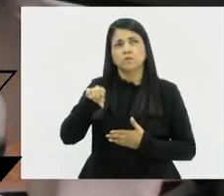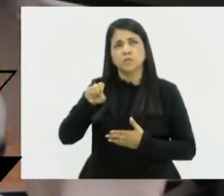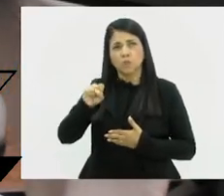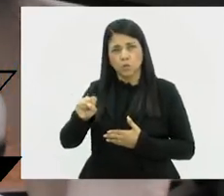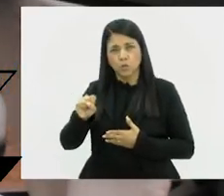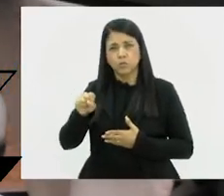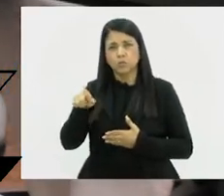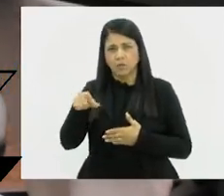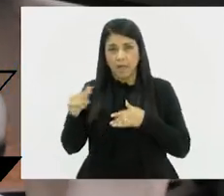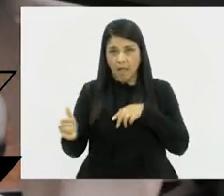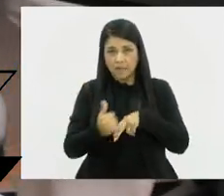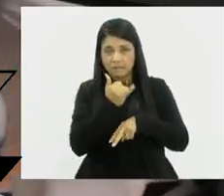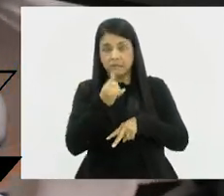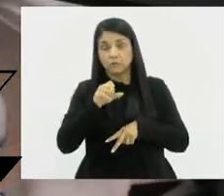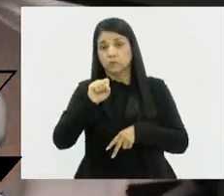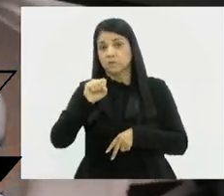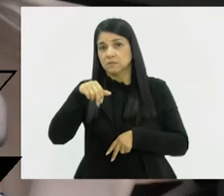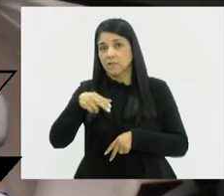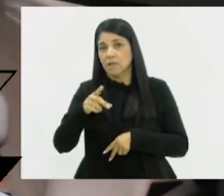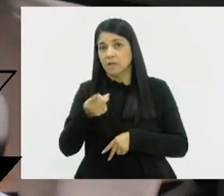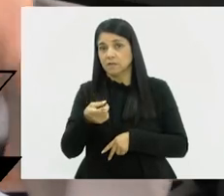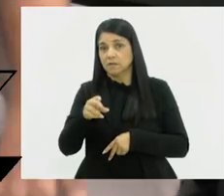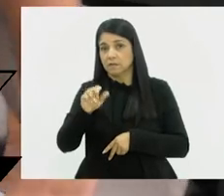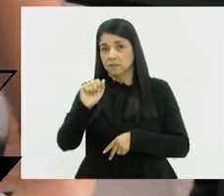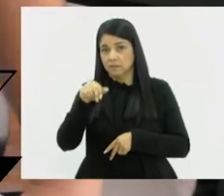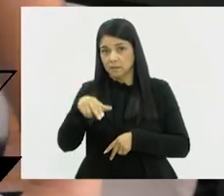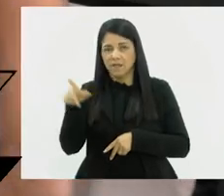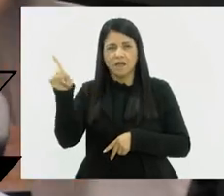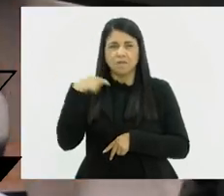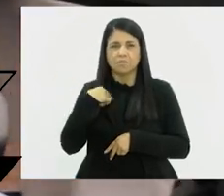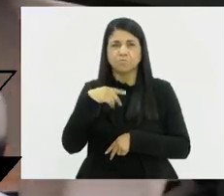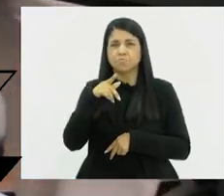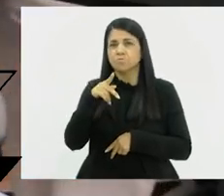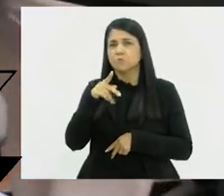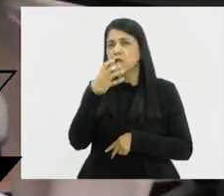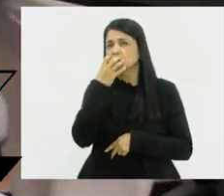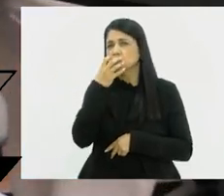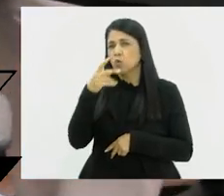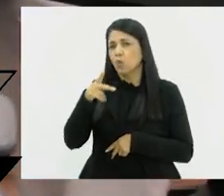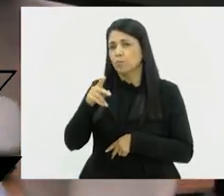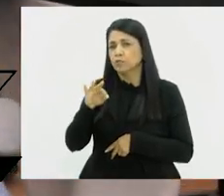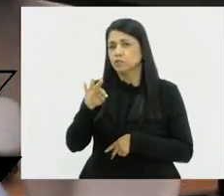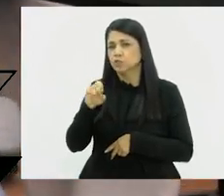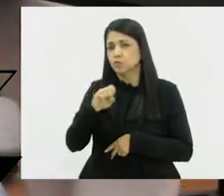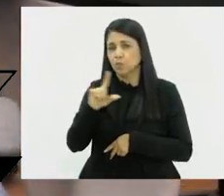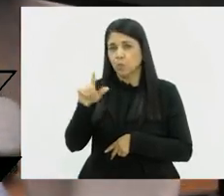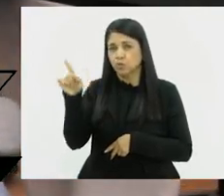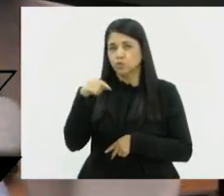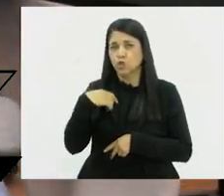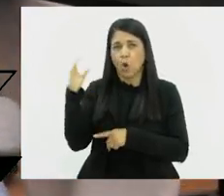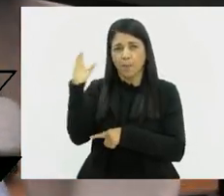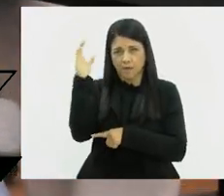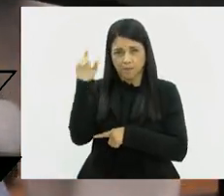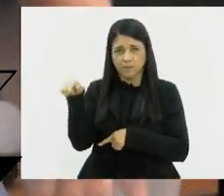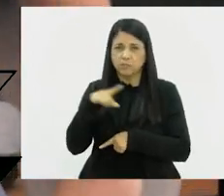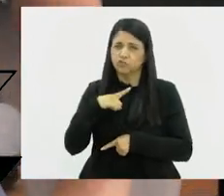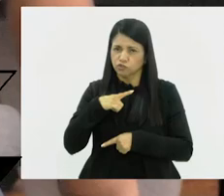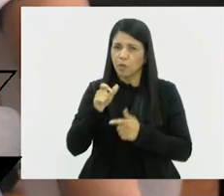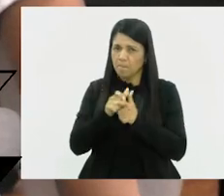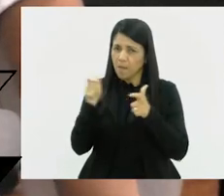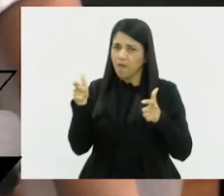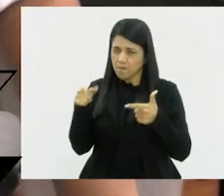do Saddam, daquele pitbull lá de Copacabana, com dito pitbull. Pá. Mas naquela época existiam mais pitbulls